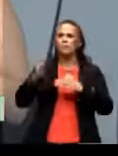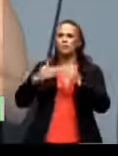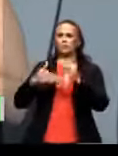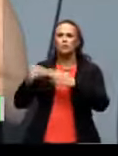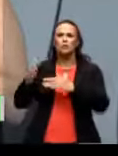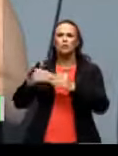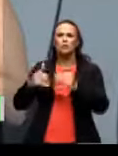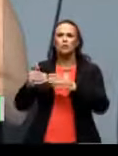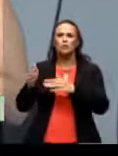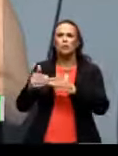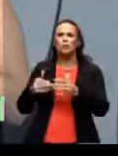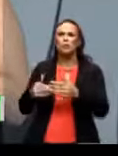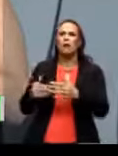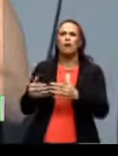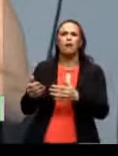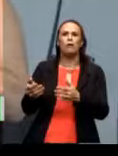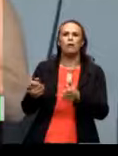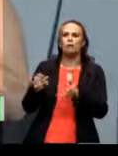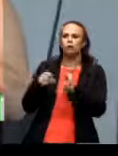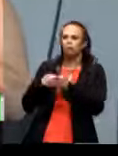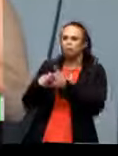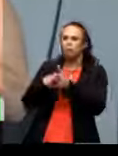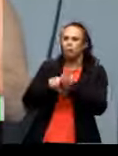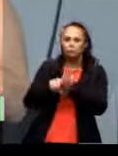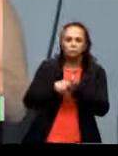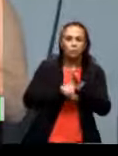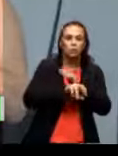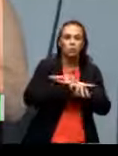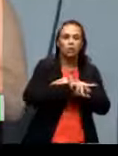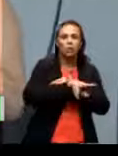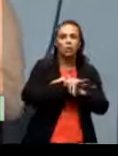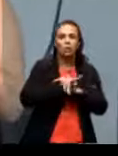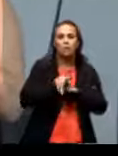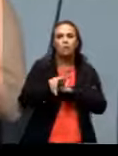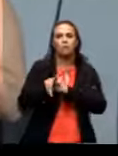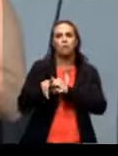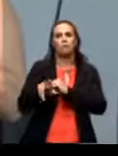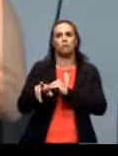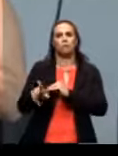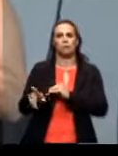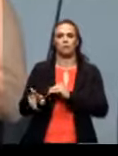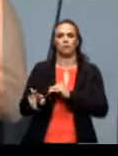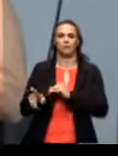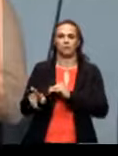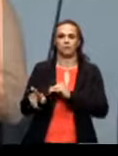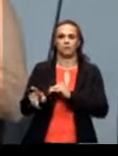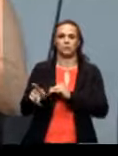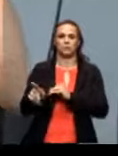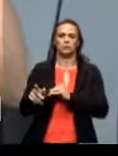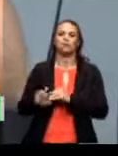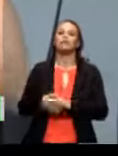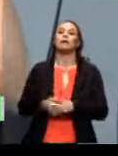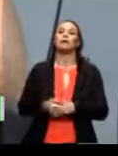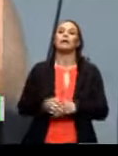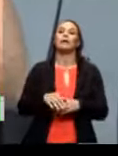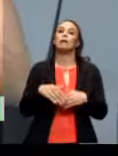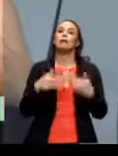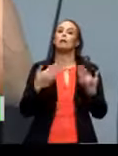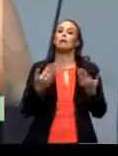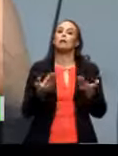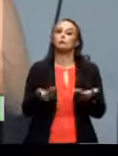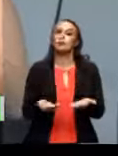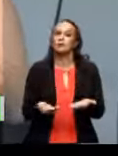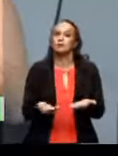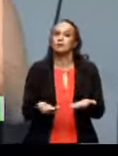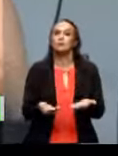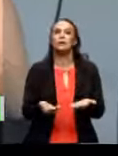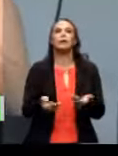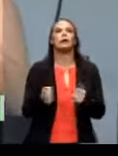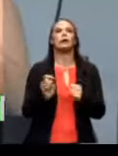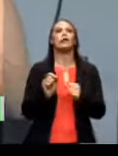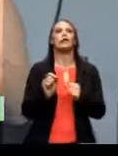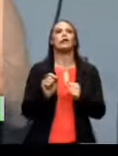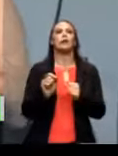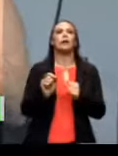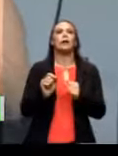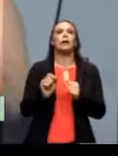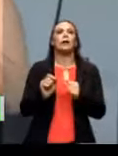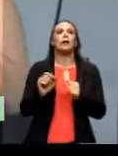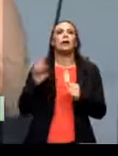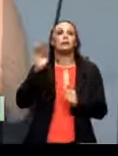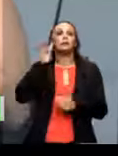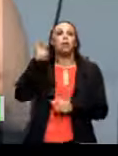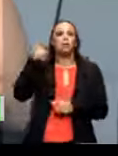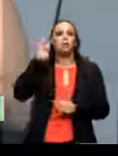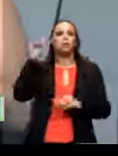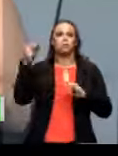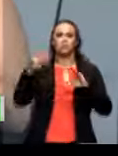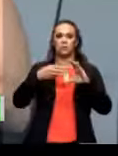né? E lembrando que, o que a teoria celular diz? Que todos os seres vivos são